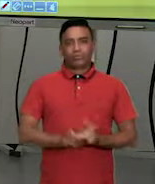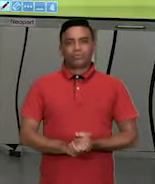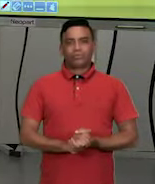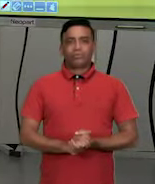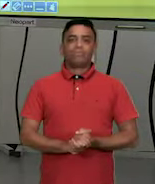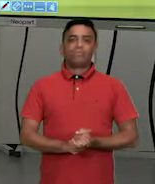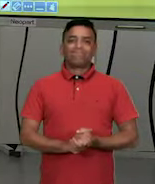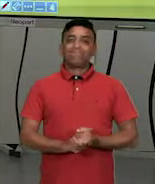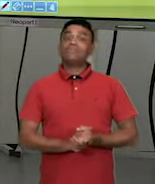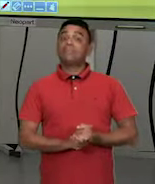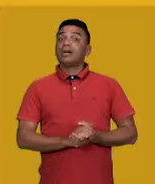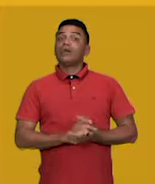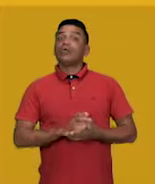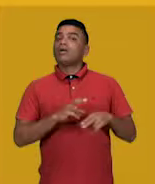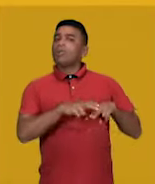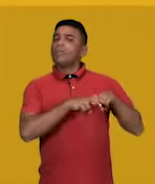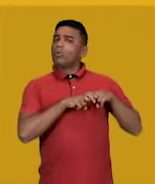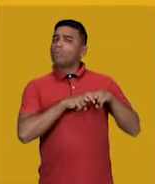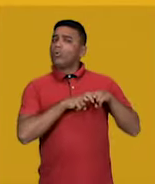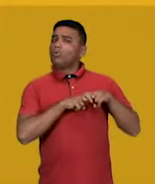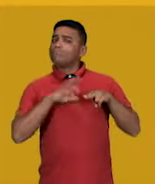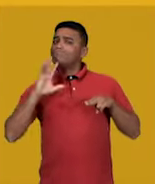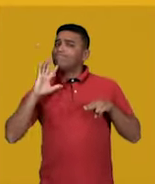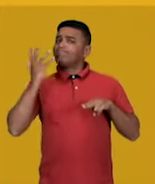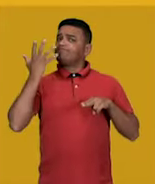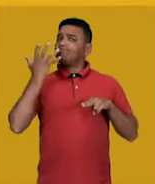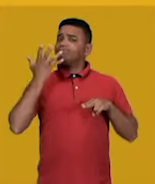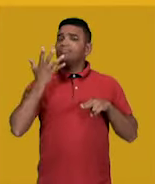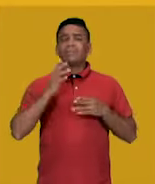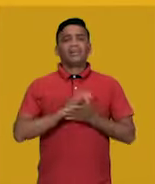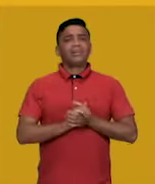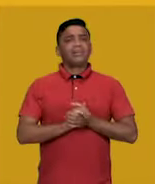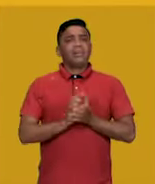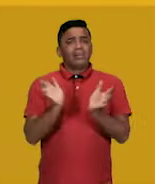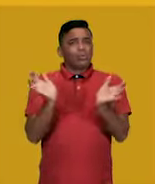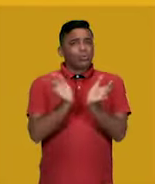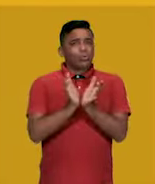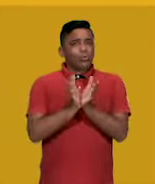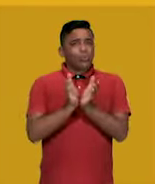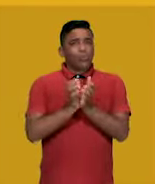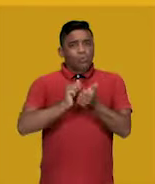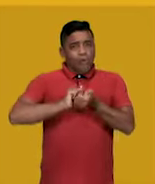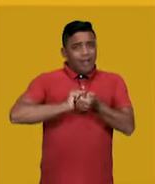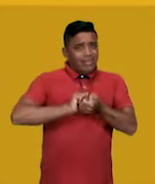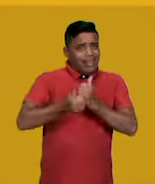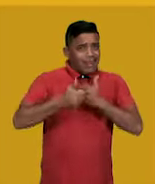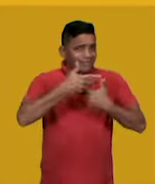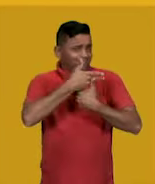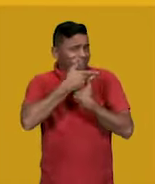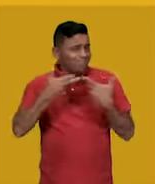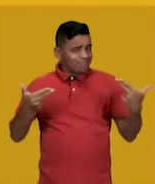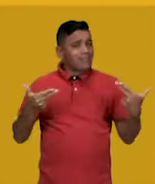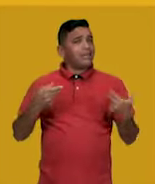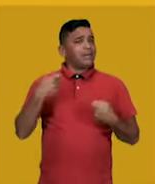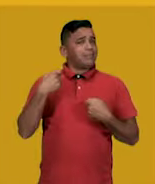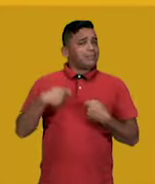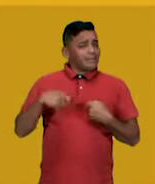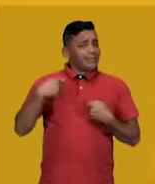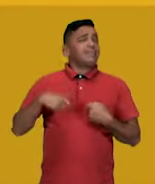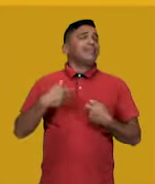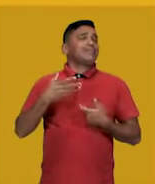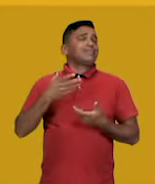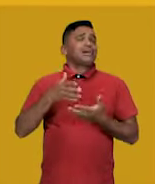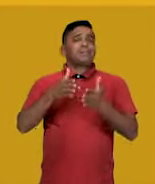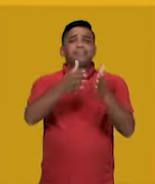Causa e efeito. Muitos dos nossos atletas, ao longo de suas carreiras, precisam apelar para as